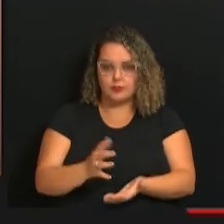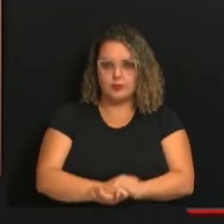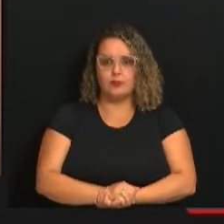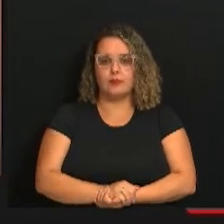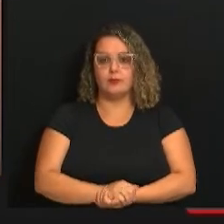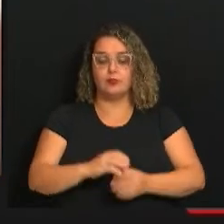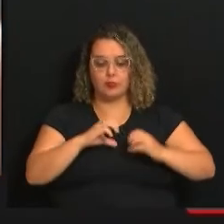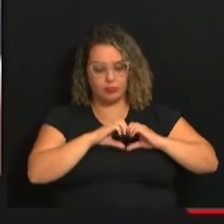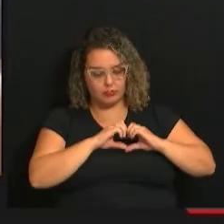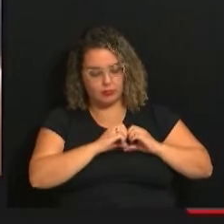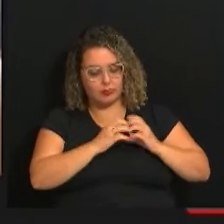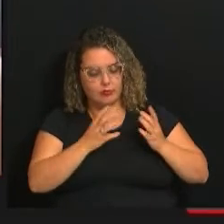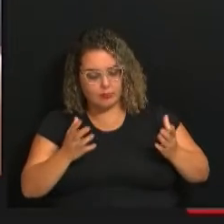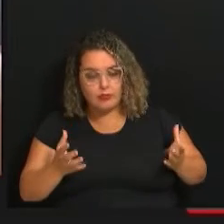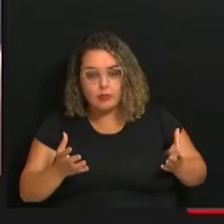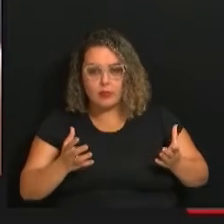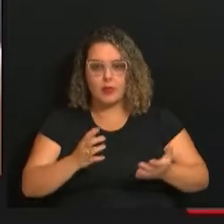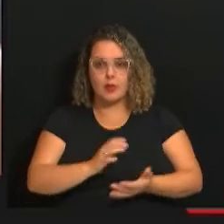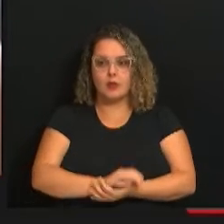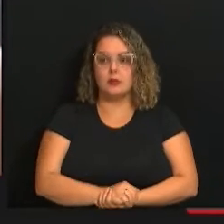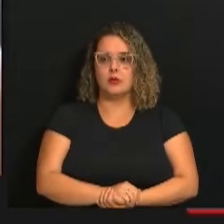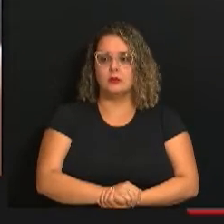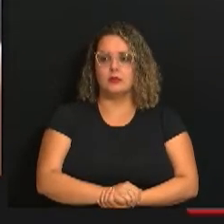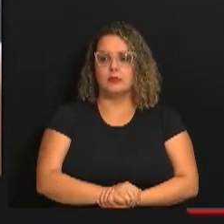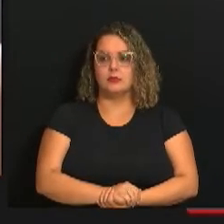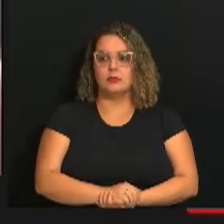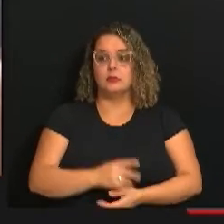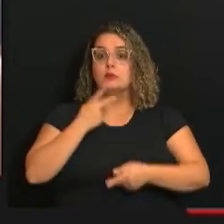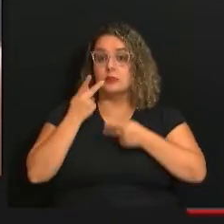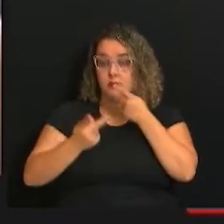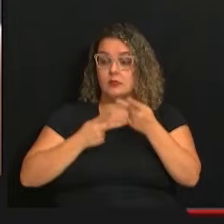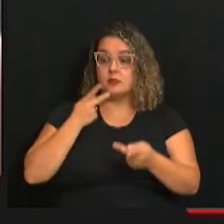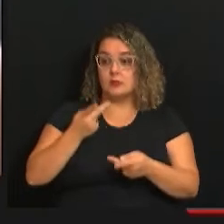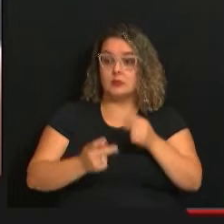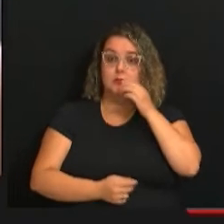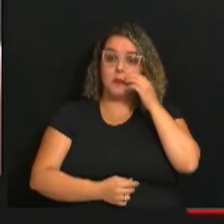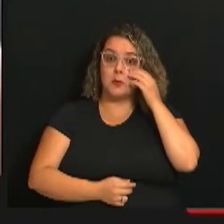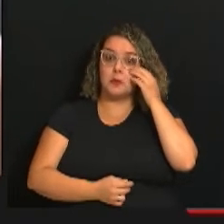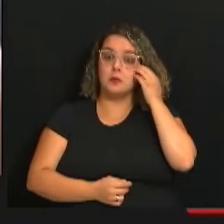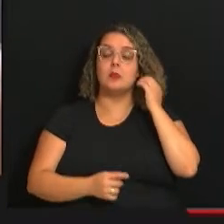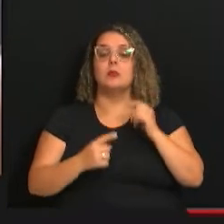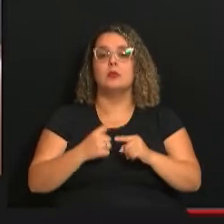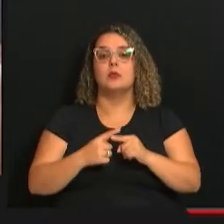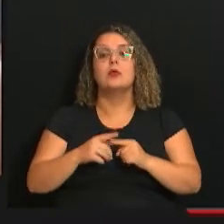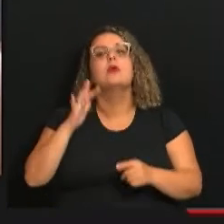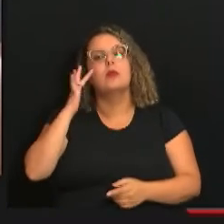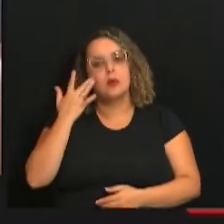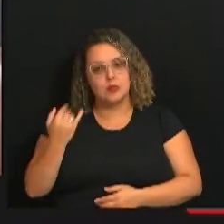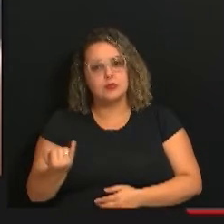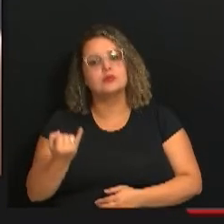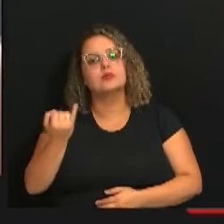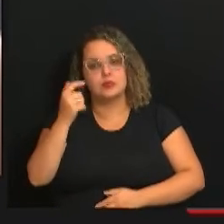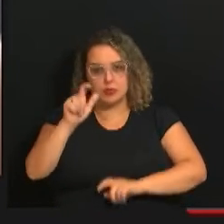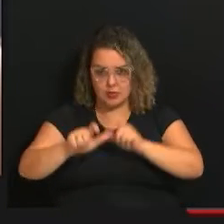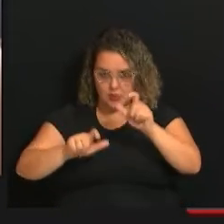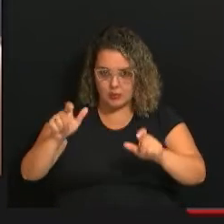semestre, e configurei com isso o meu início como escritora. Então já temos histórias aqui para uma